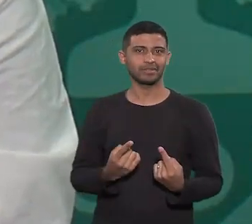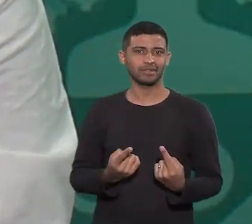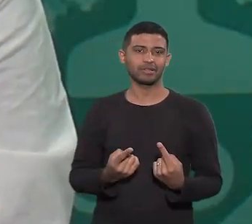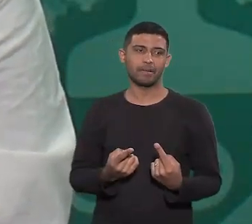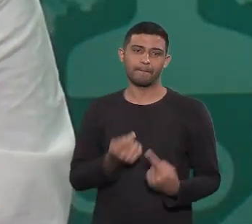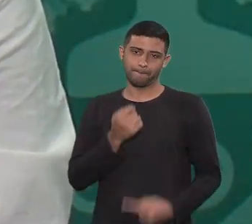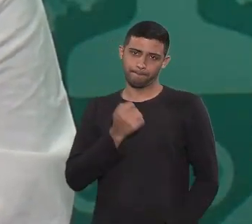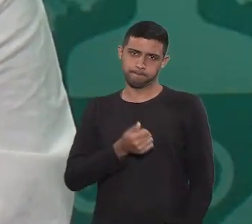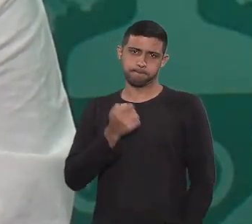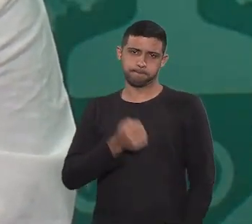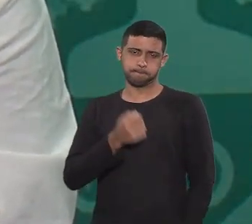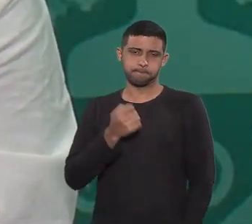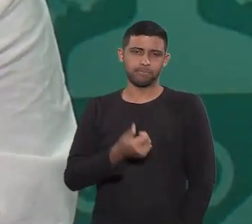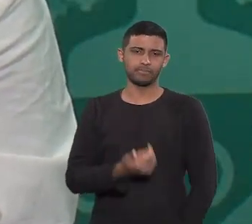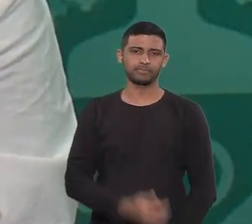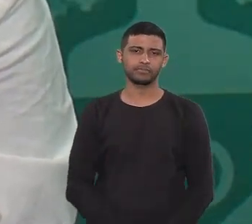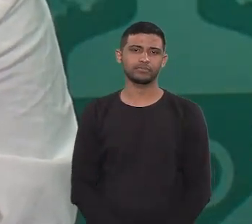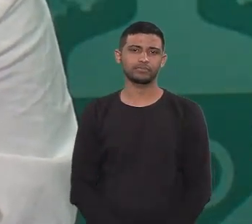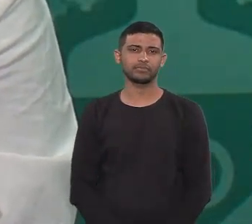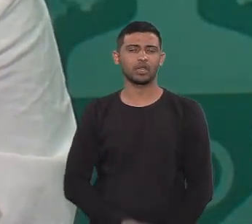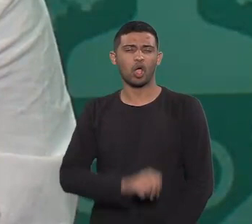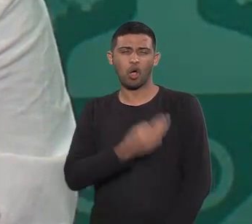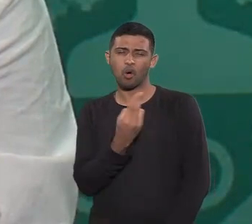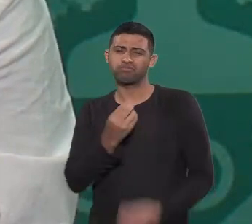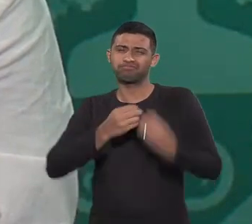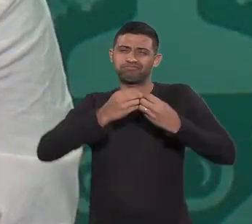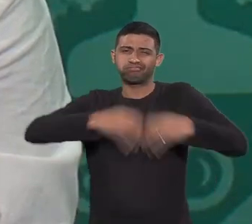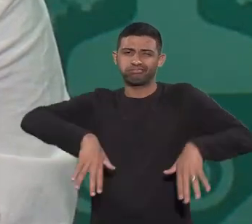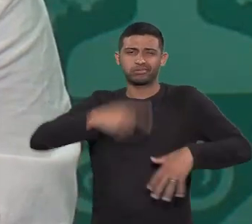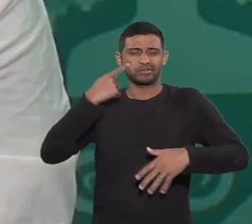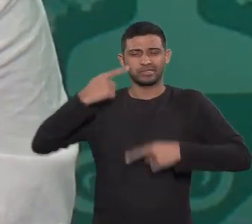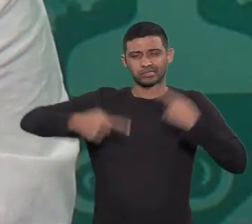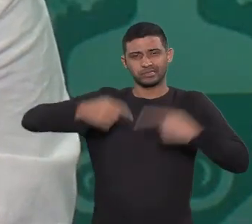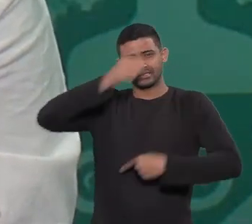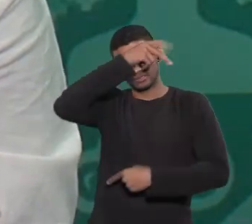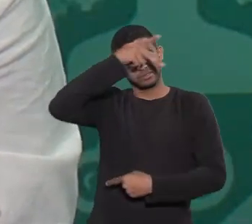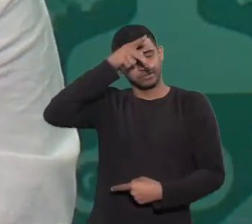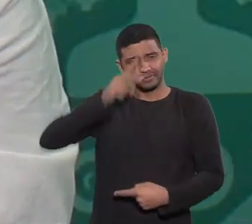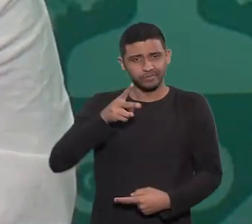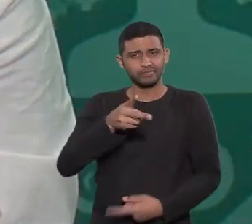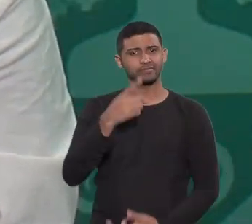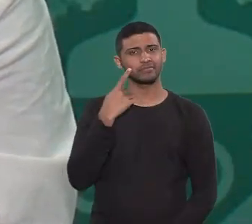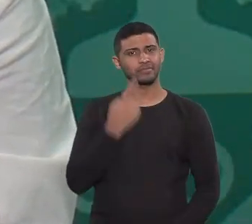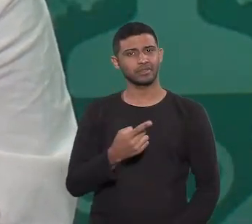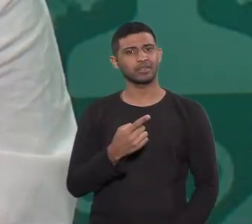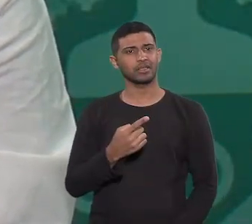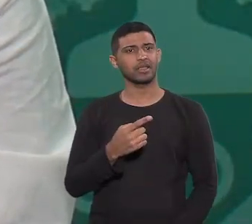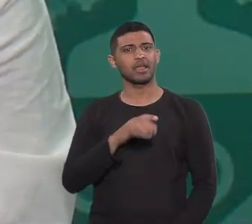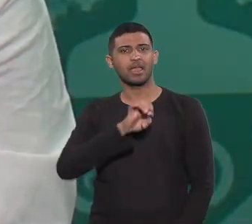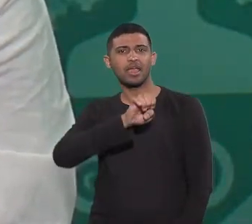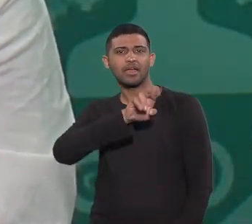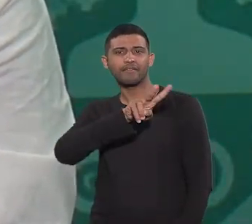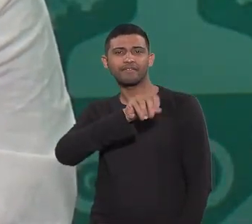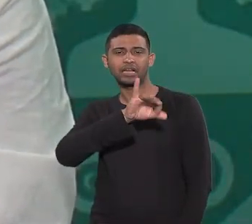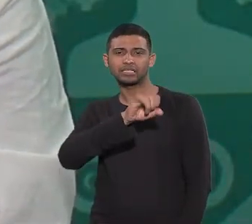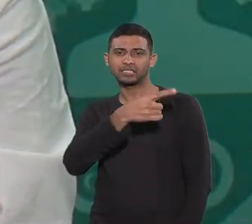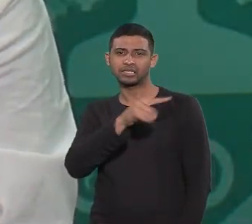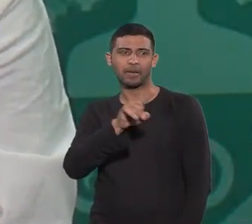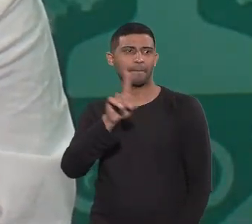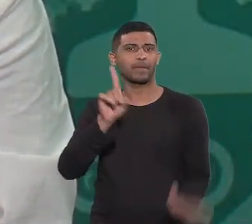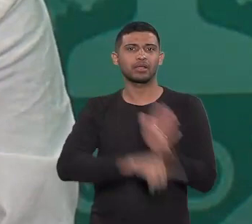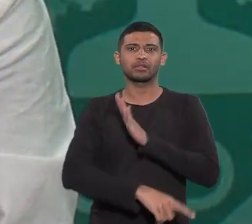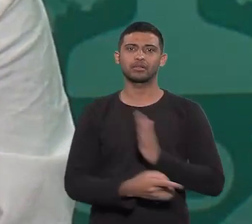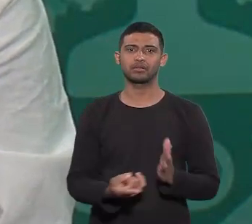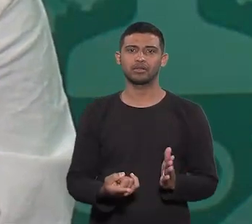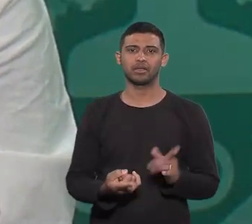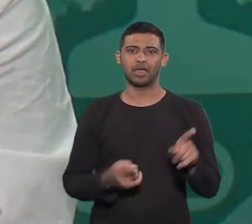evasão, mesmo com pouca ou precária política pública de permanência, ainda assim a evasão é menor. Porque aquele